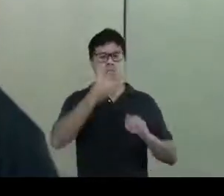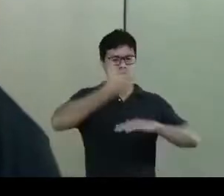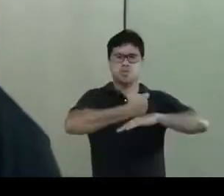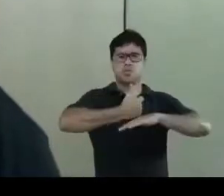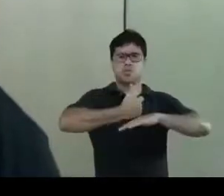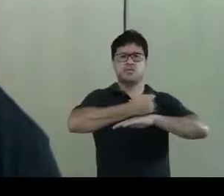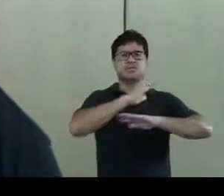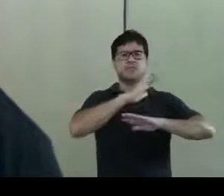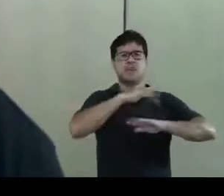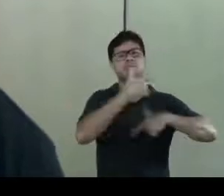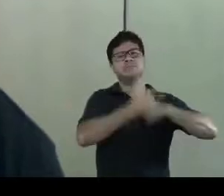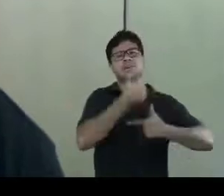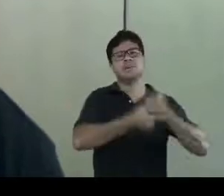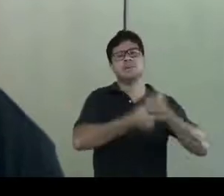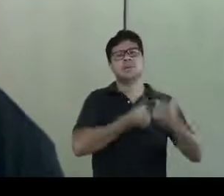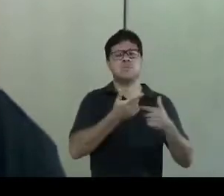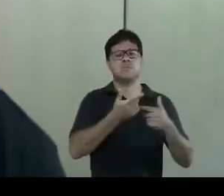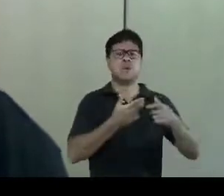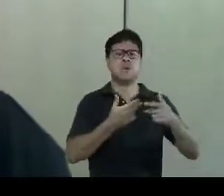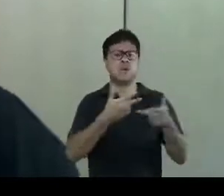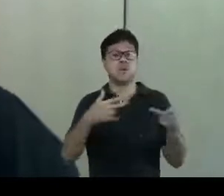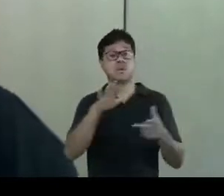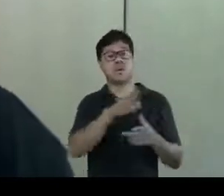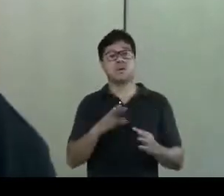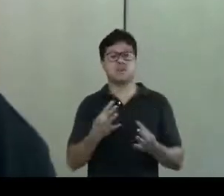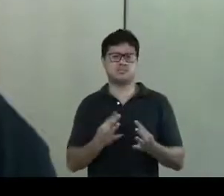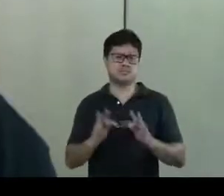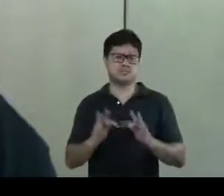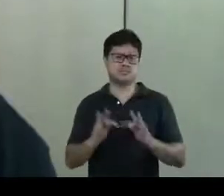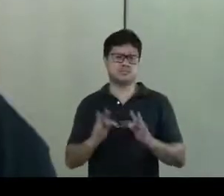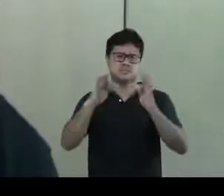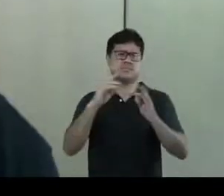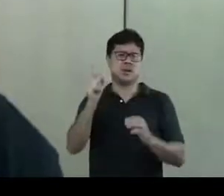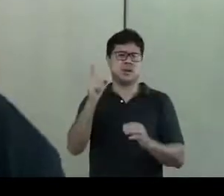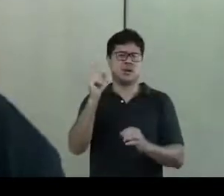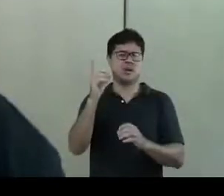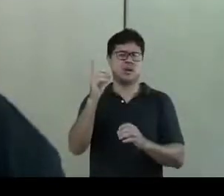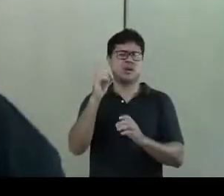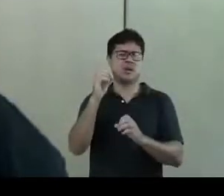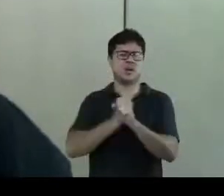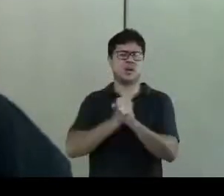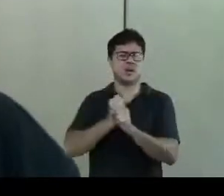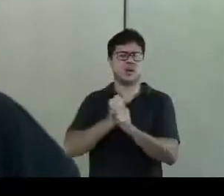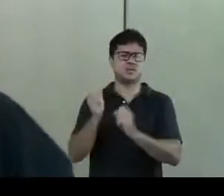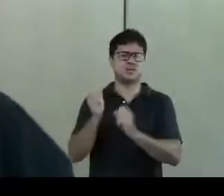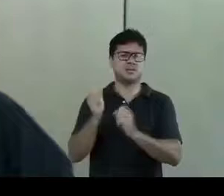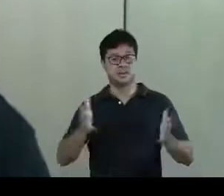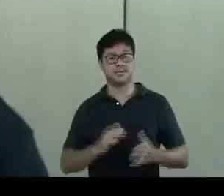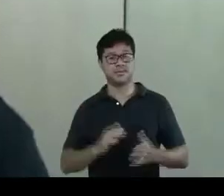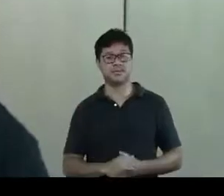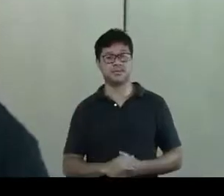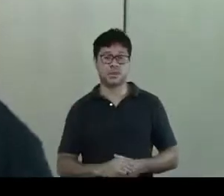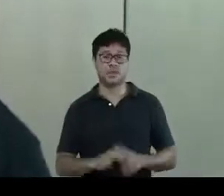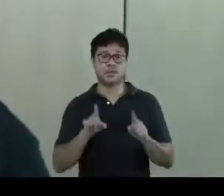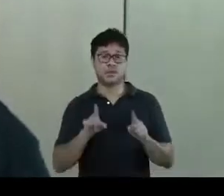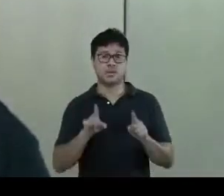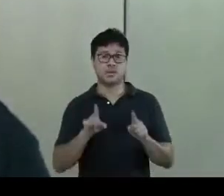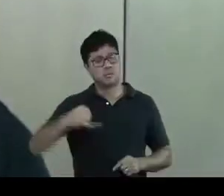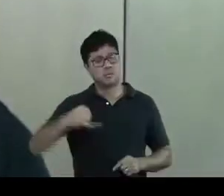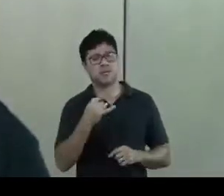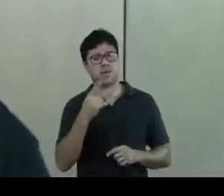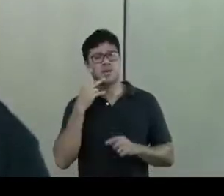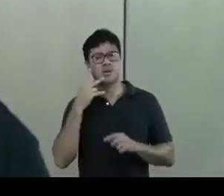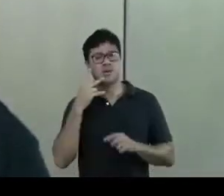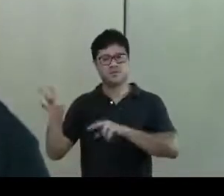bibliotecários que já trabalham com os recursos informáticos há décadas. Eu gostaria de dizer com isso, e aproveitar, na verdade,